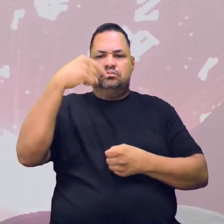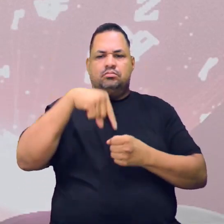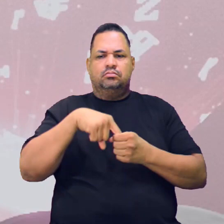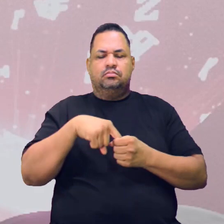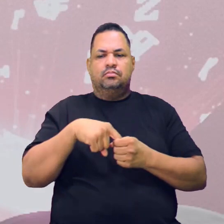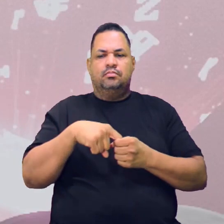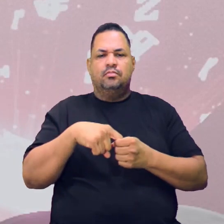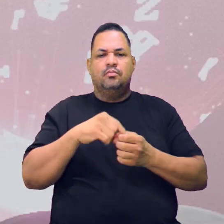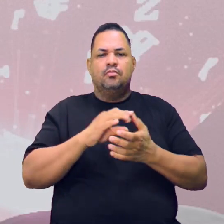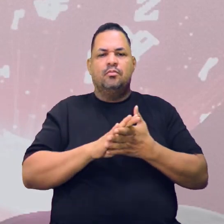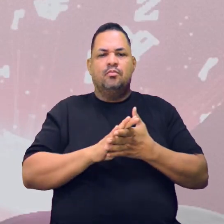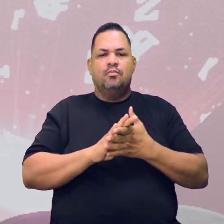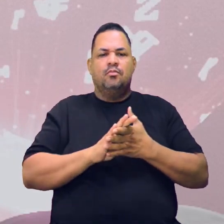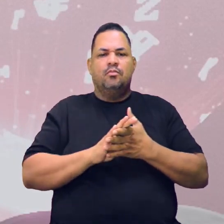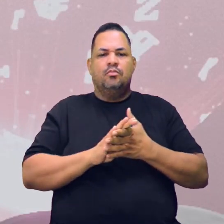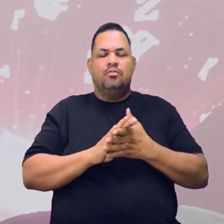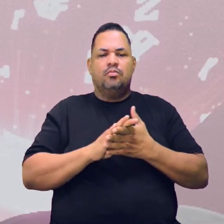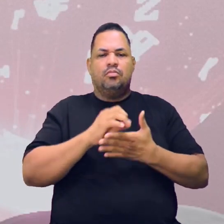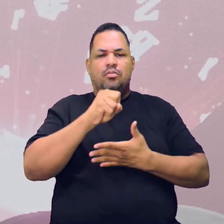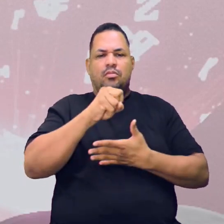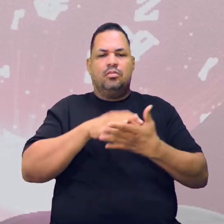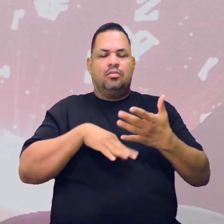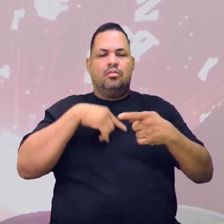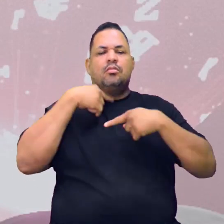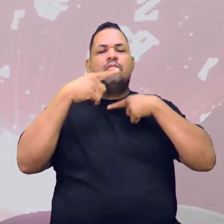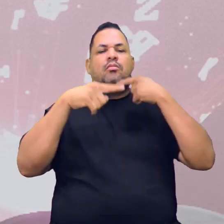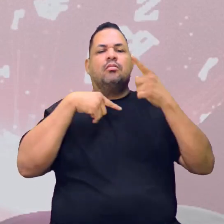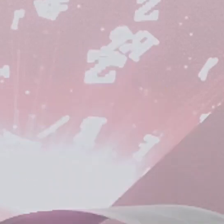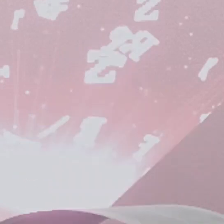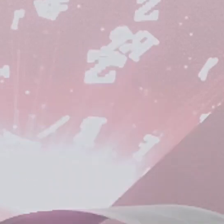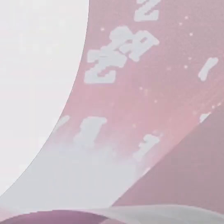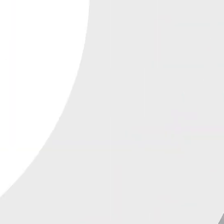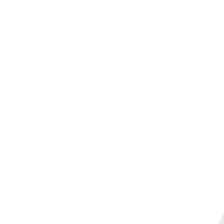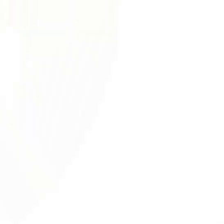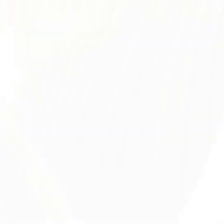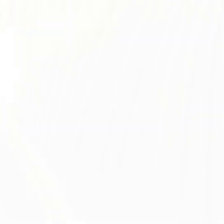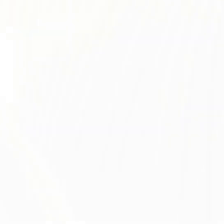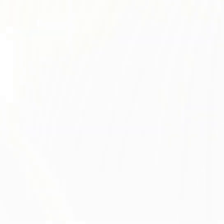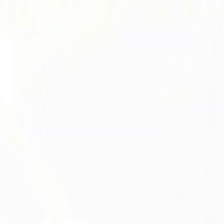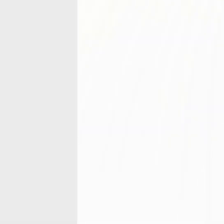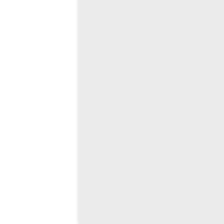retorna com o quê? Nosso Tirando Dúvida. Até lá.